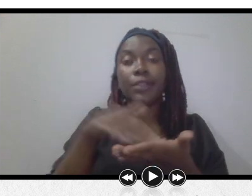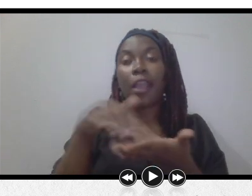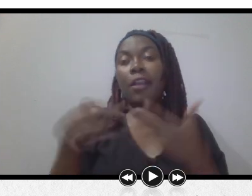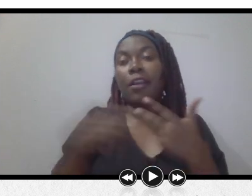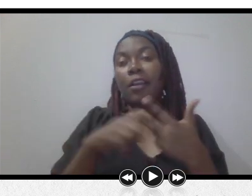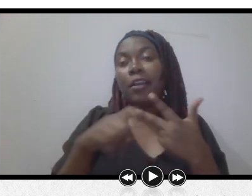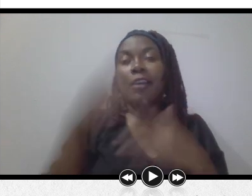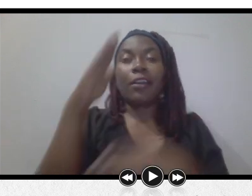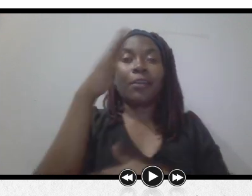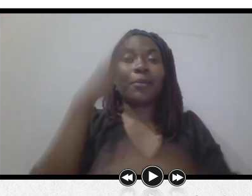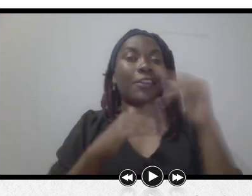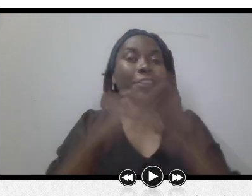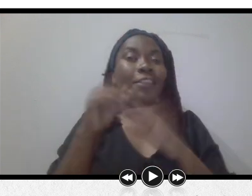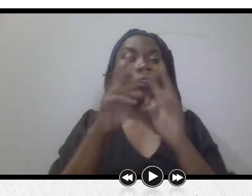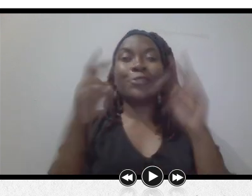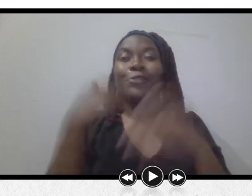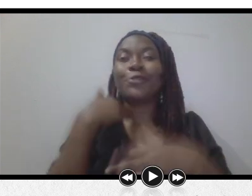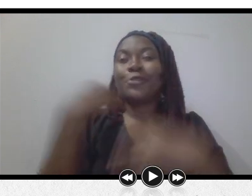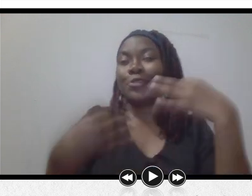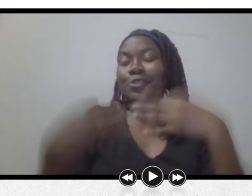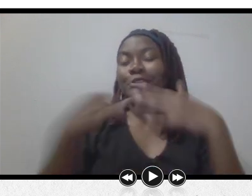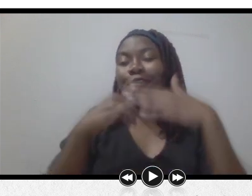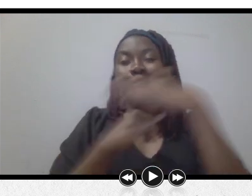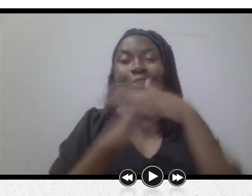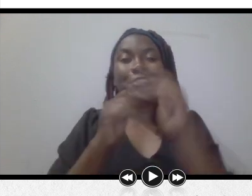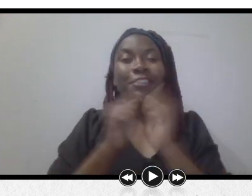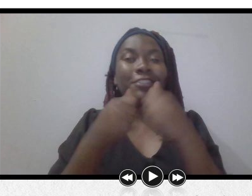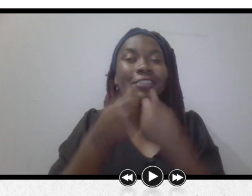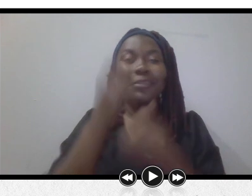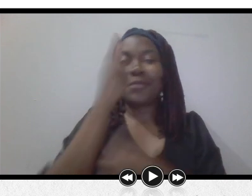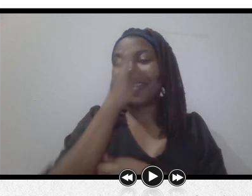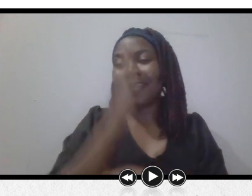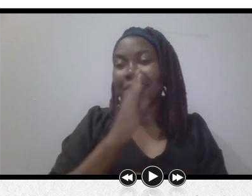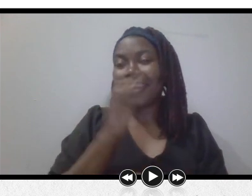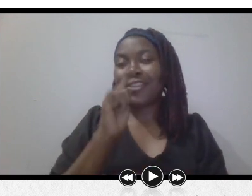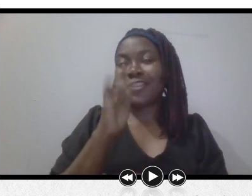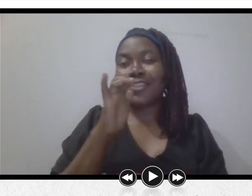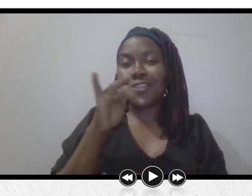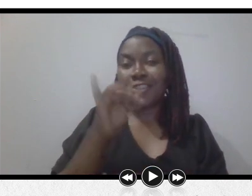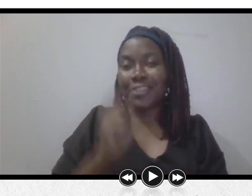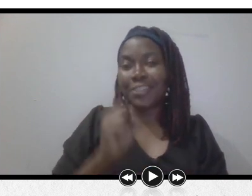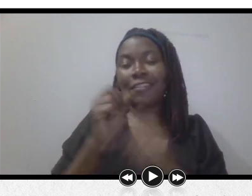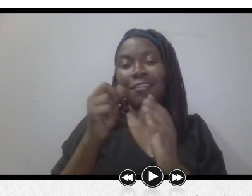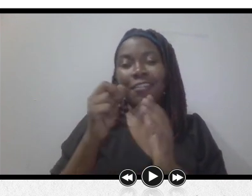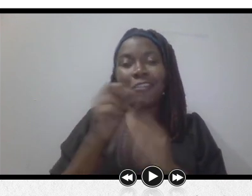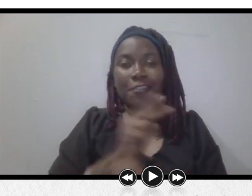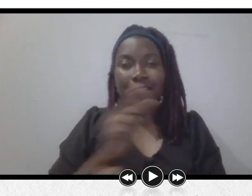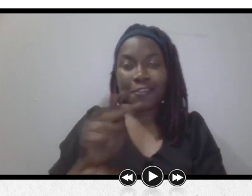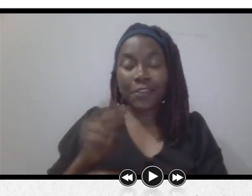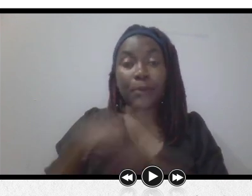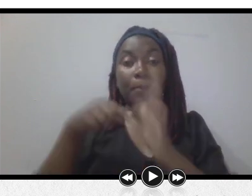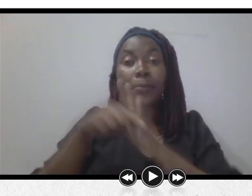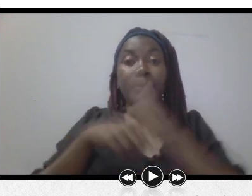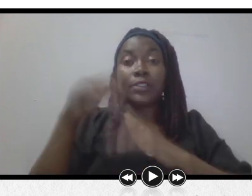Câmara Técnica de Assuntos Jurídicos e Institucionais da Associação Brasileira de Agências de Regulação, ABAR, sou pesquisador do Centro